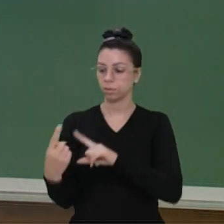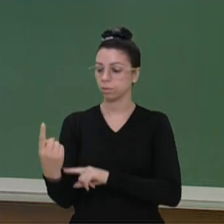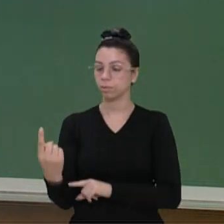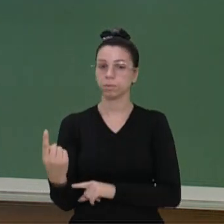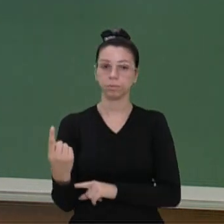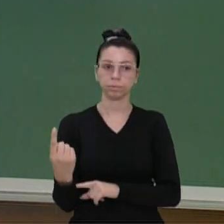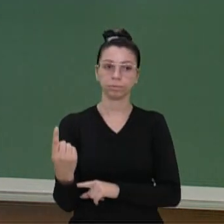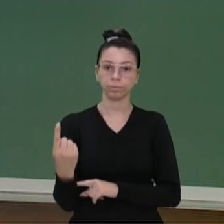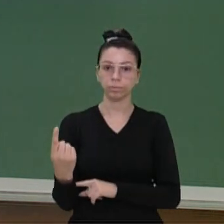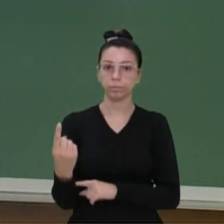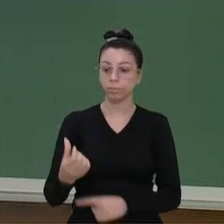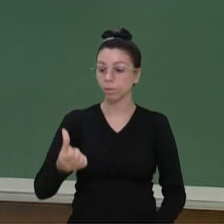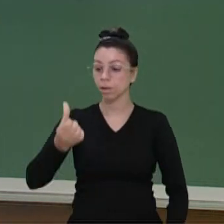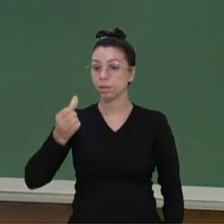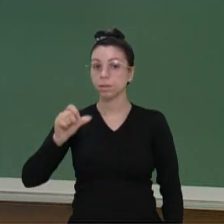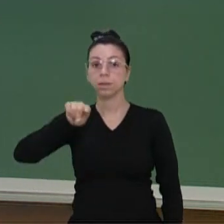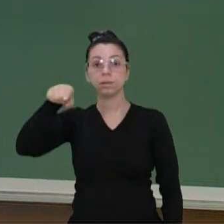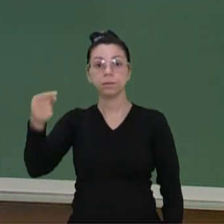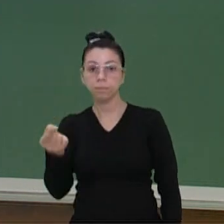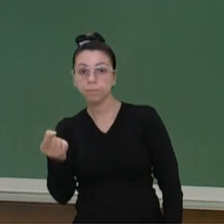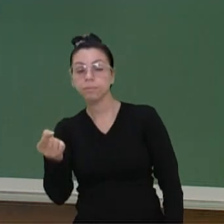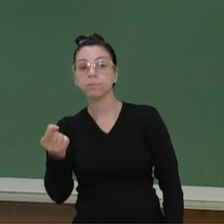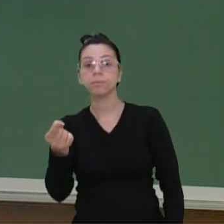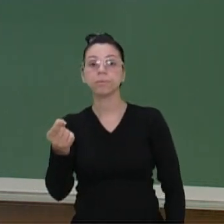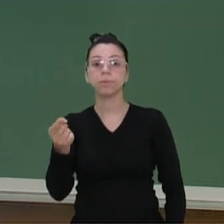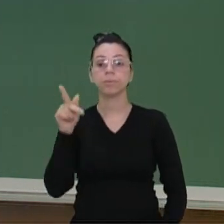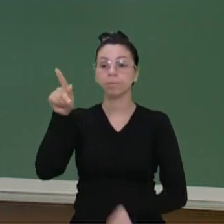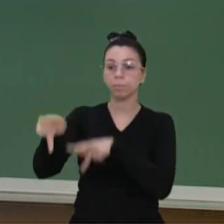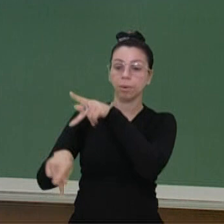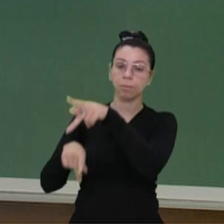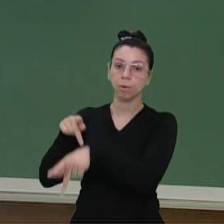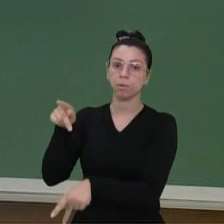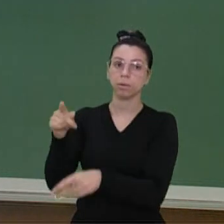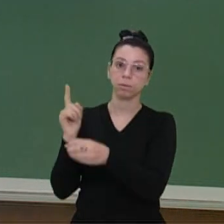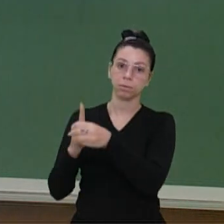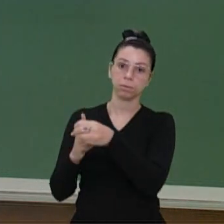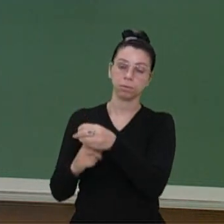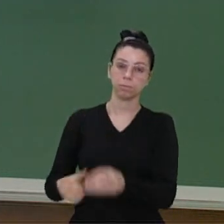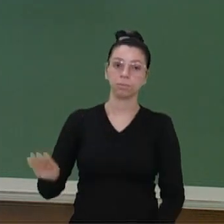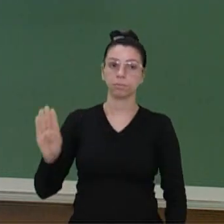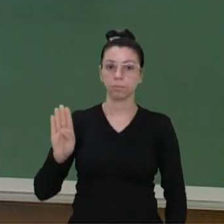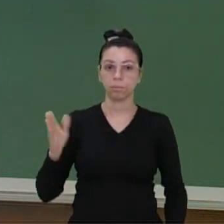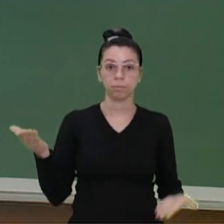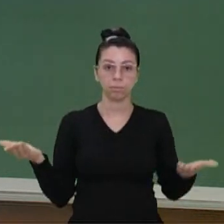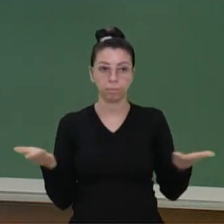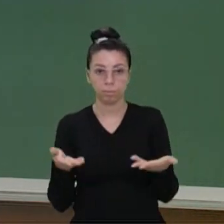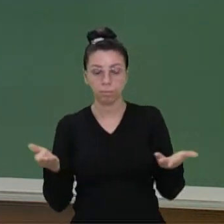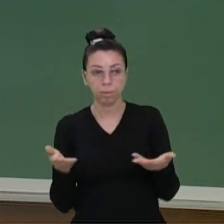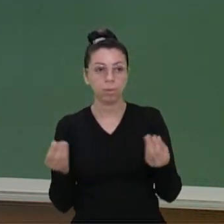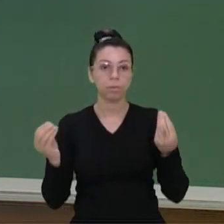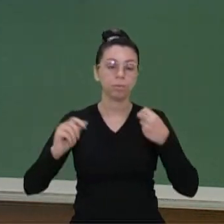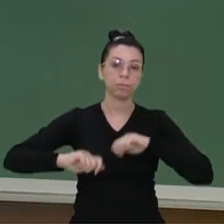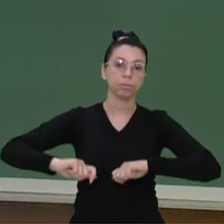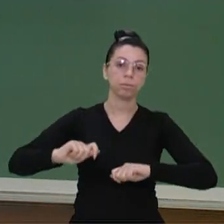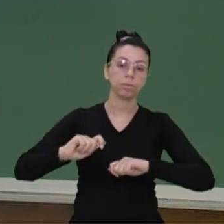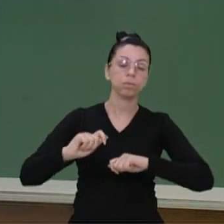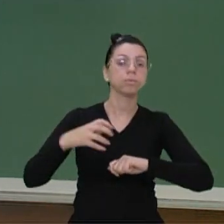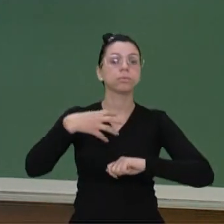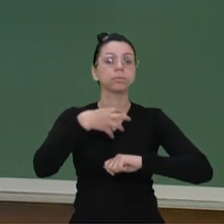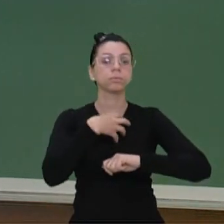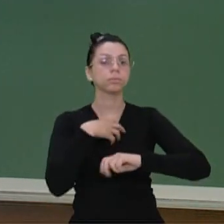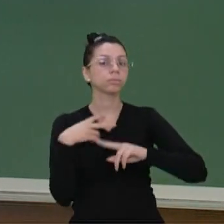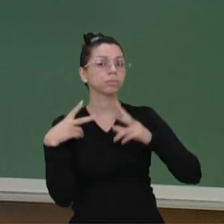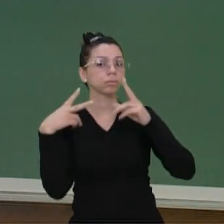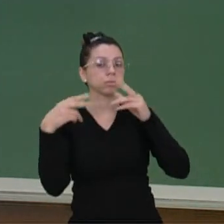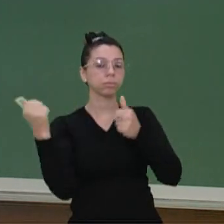tem 6.000, né, como a população é milhares de habitantes, 6.000 habitantes. Agora, pensando da mesma maneira,